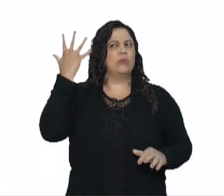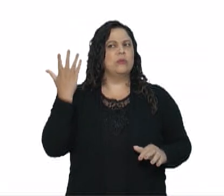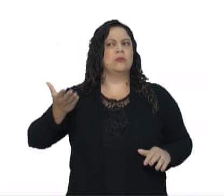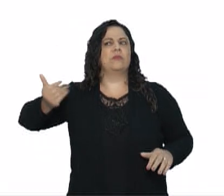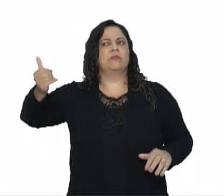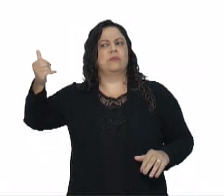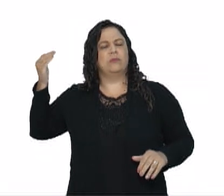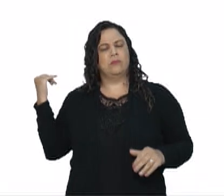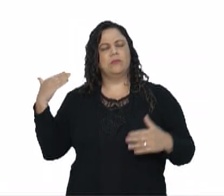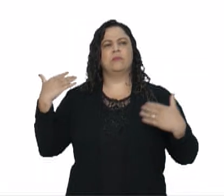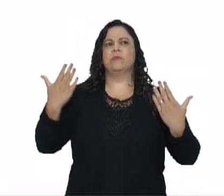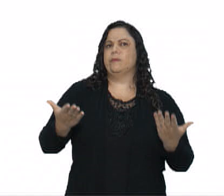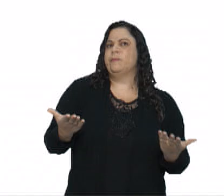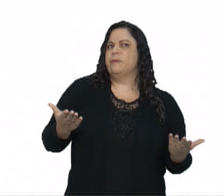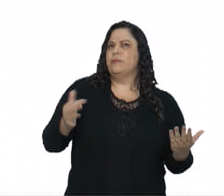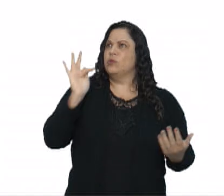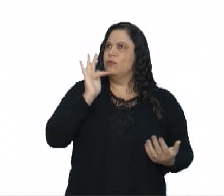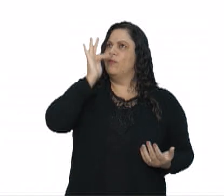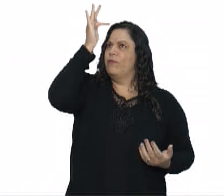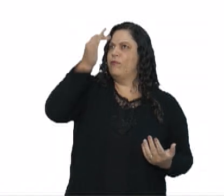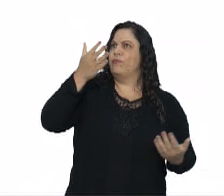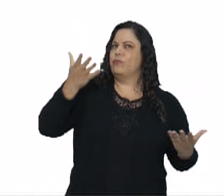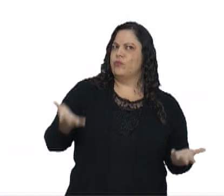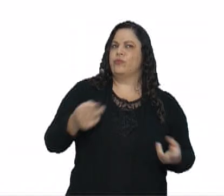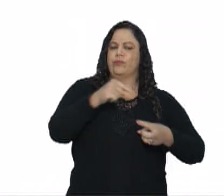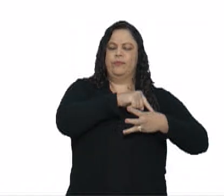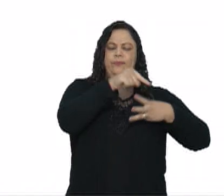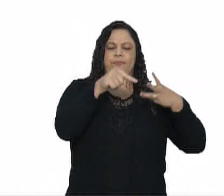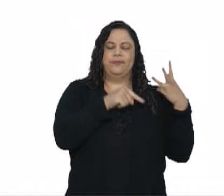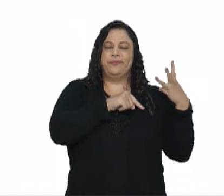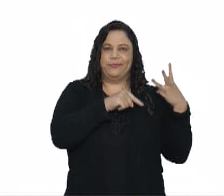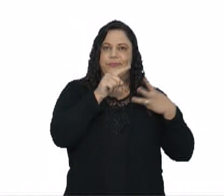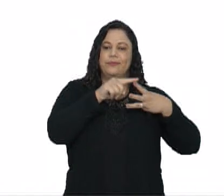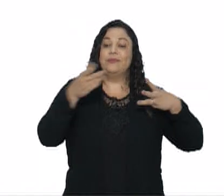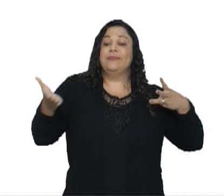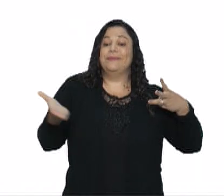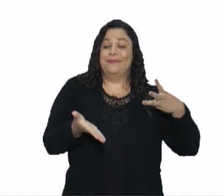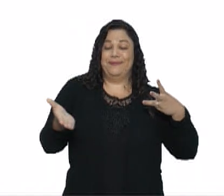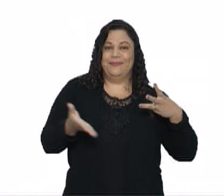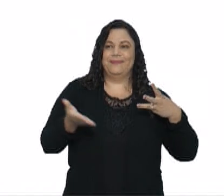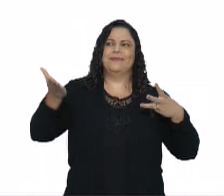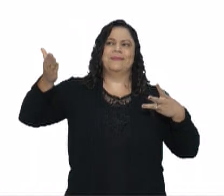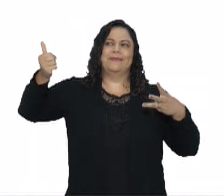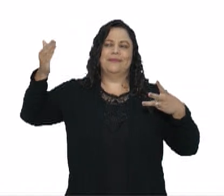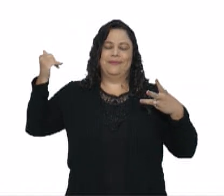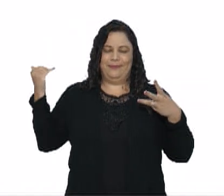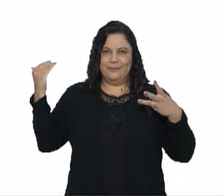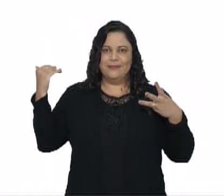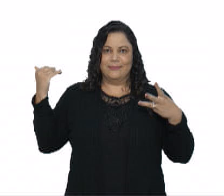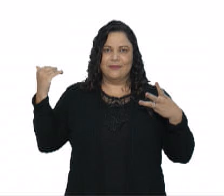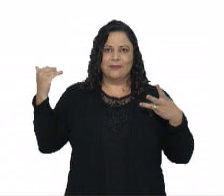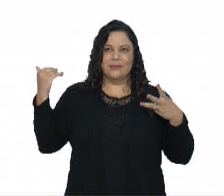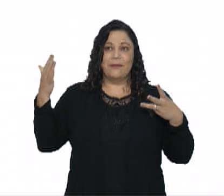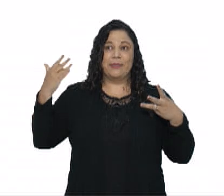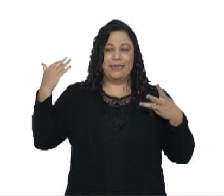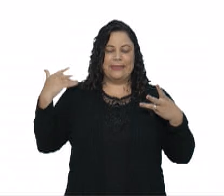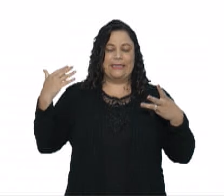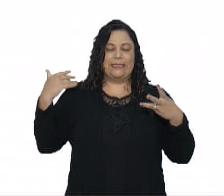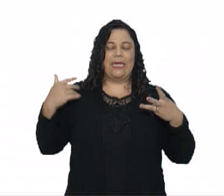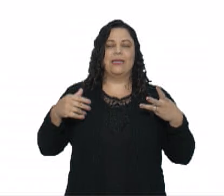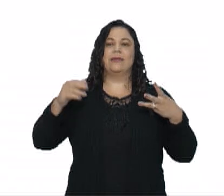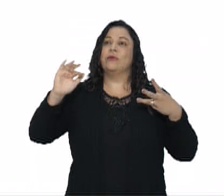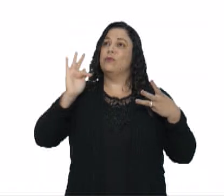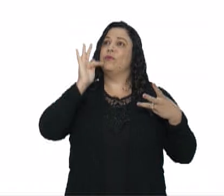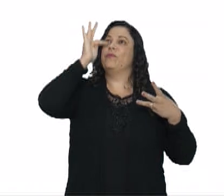irá acontecer. São essencialmente 3 tempos: presente, passado, que é igual ao pretérito,